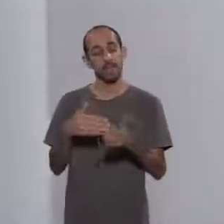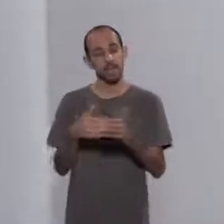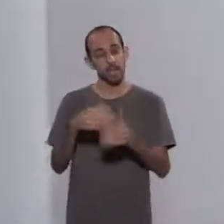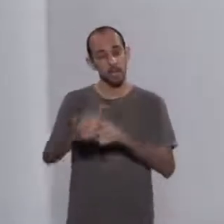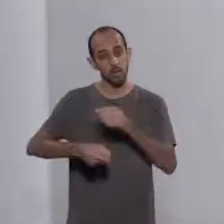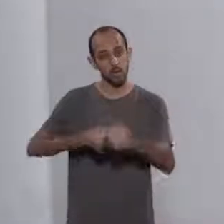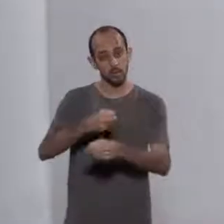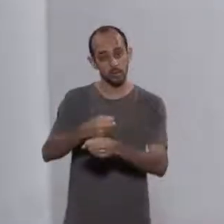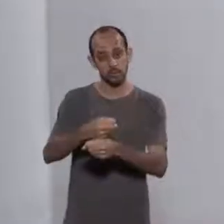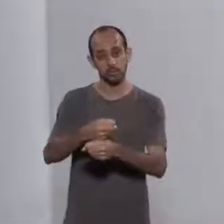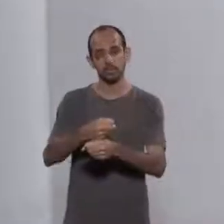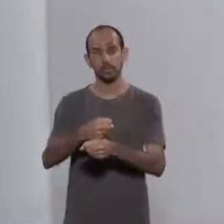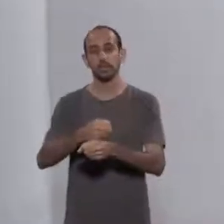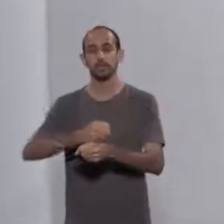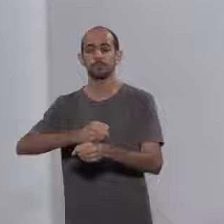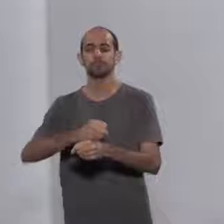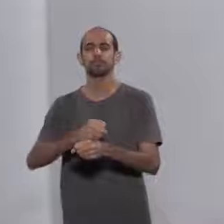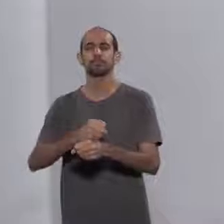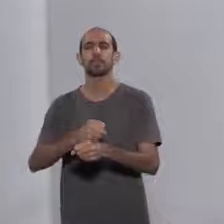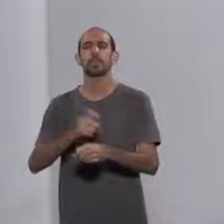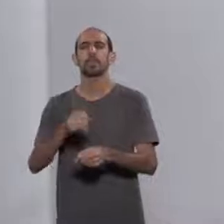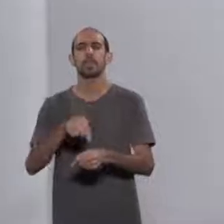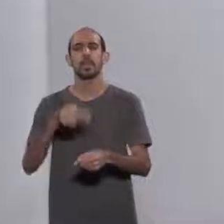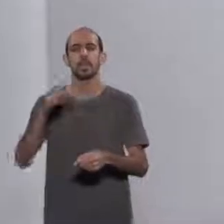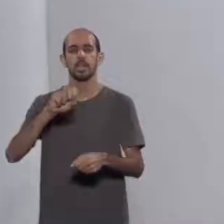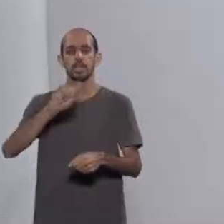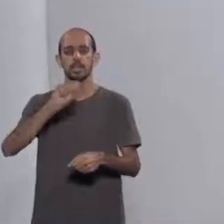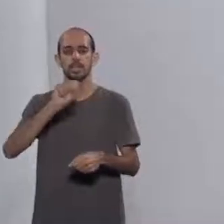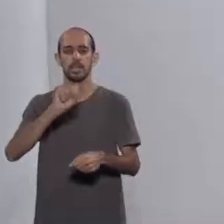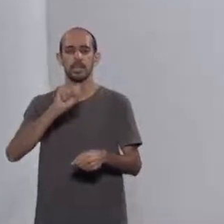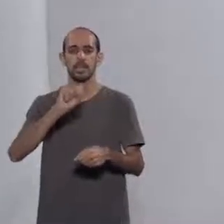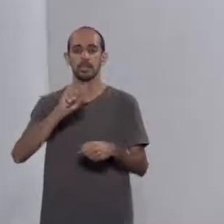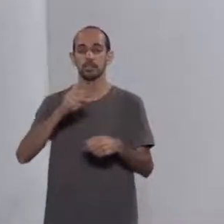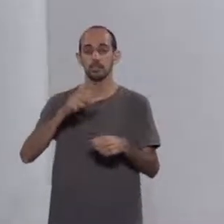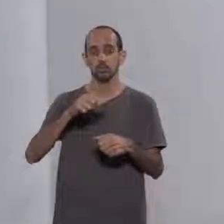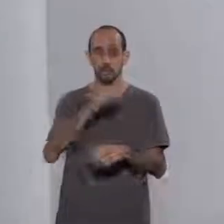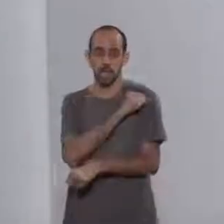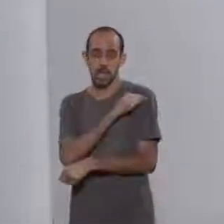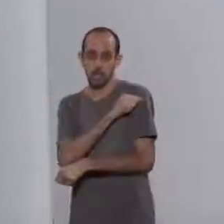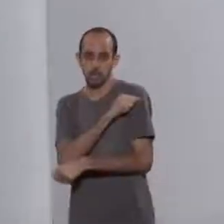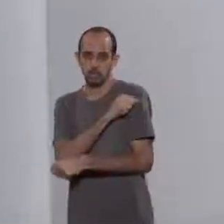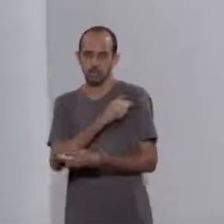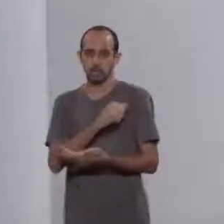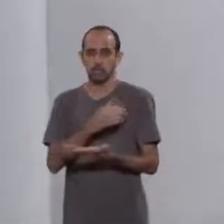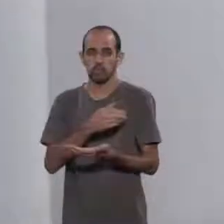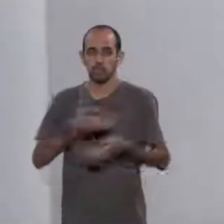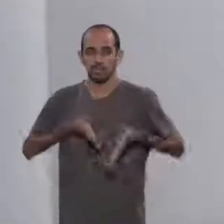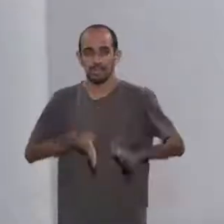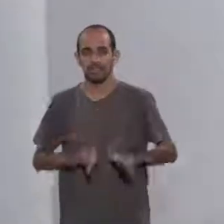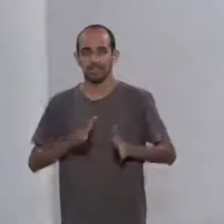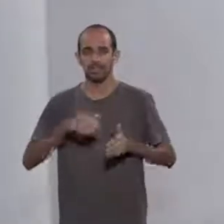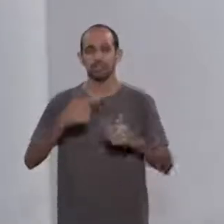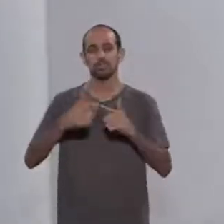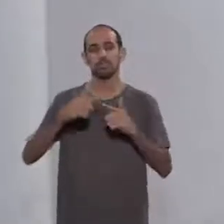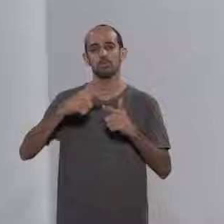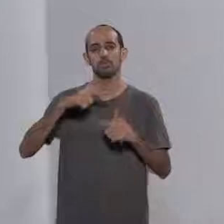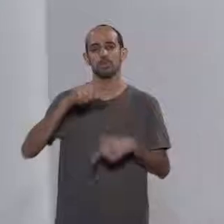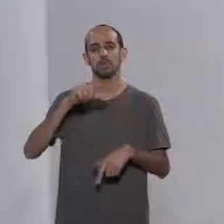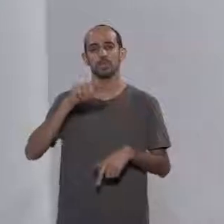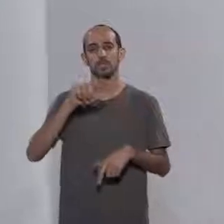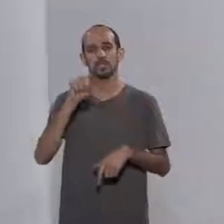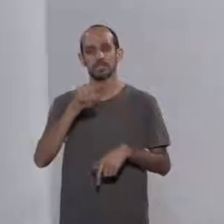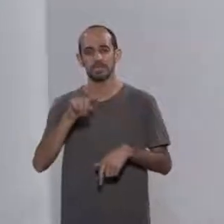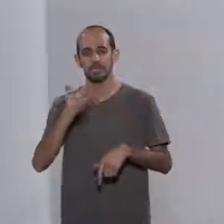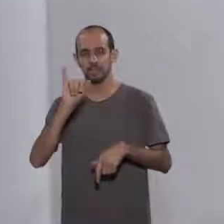alunos, né, oriundos da síndrome do Zika vírus. Então, assim, a gente já, na Secretaria de Educação, a gente já